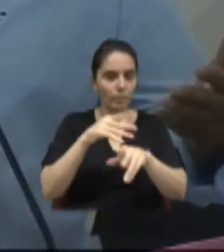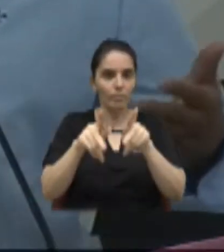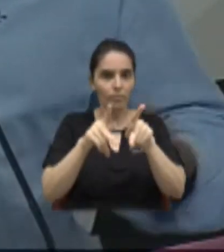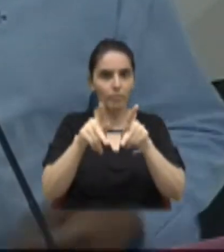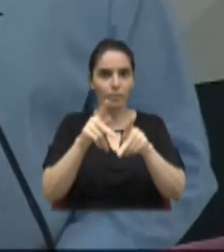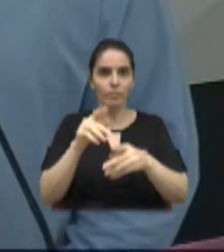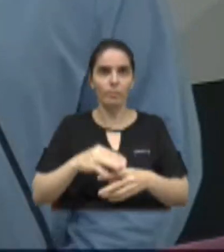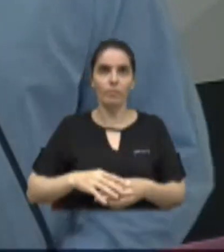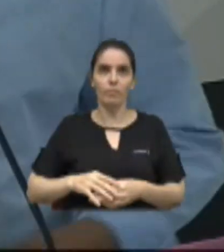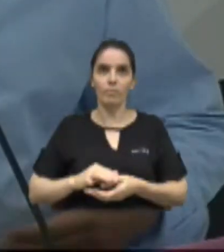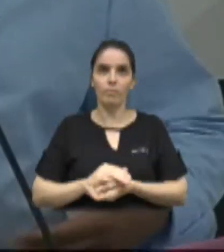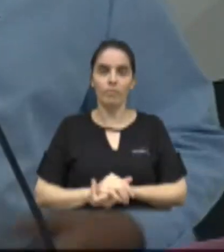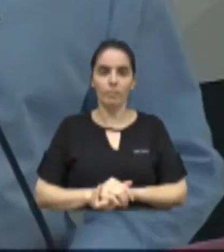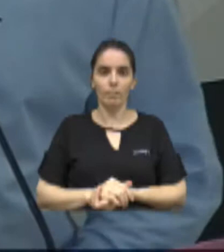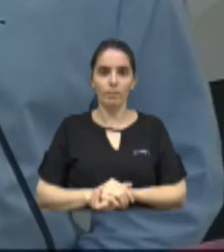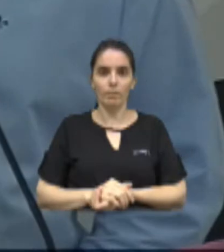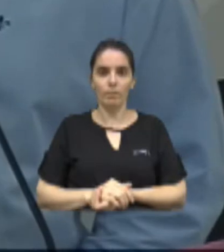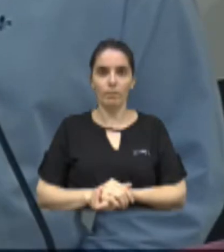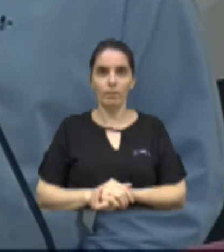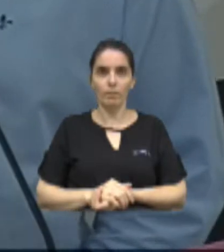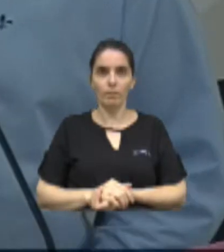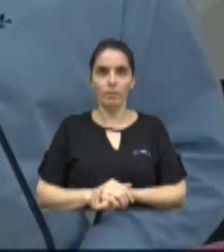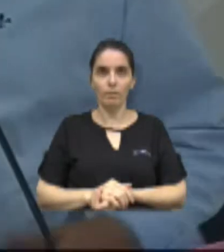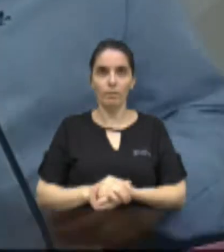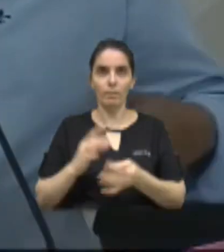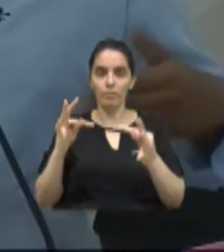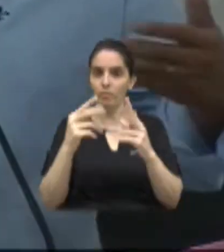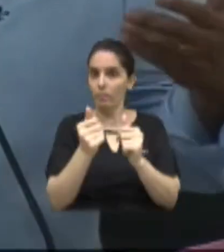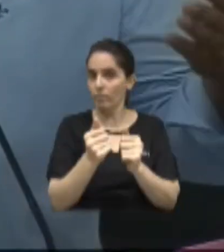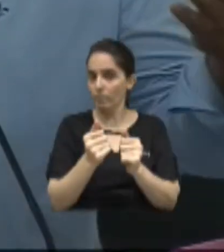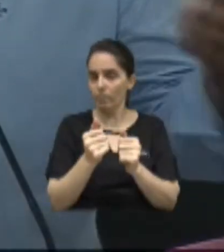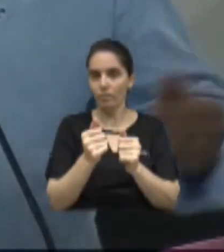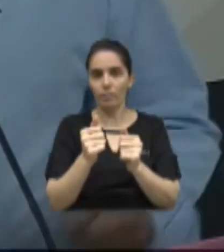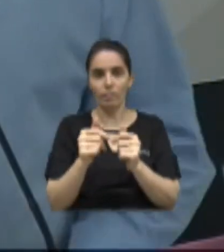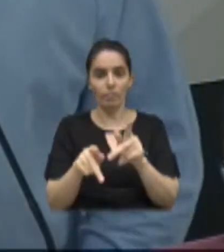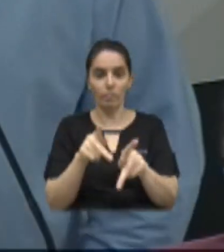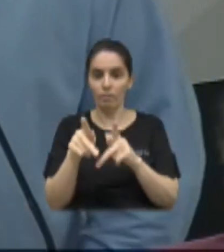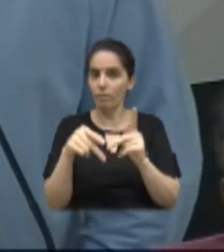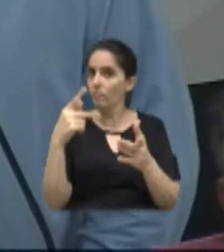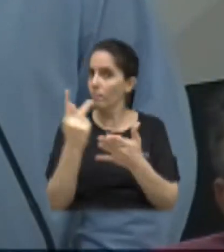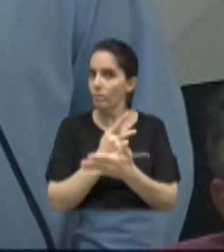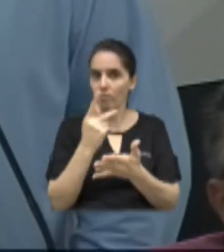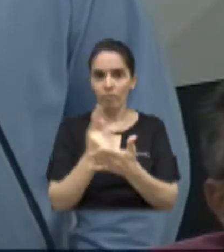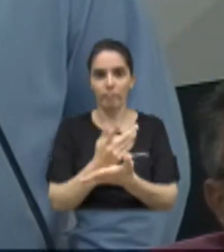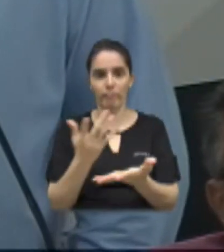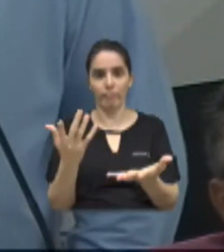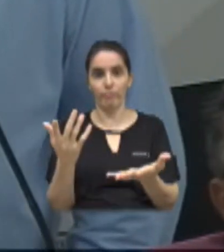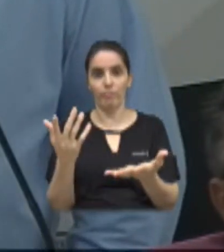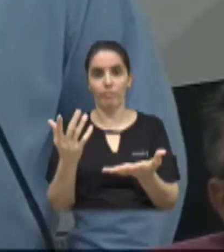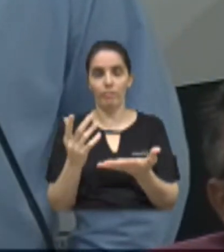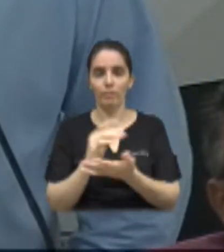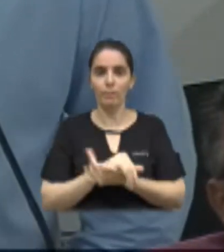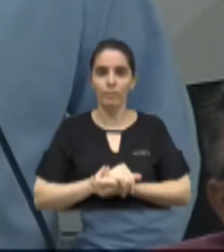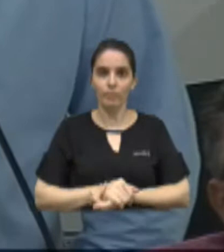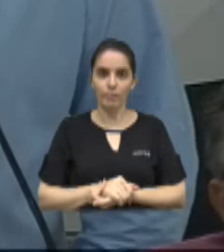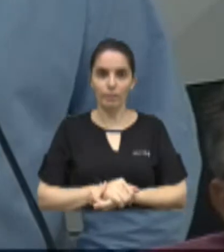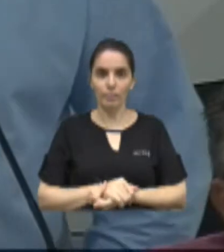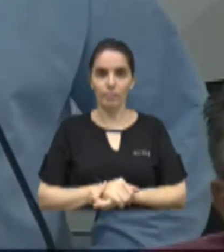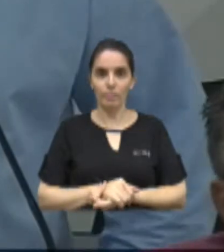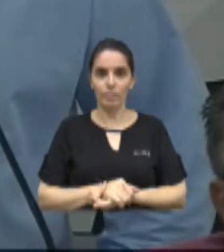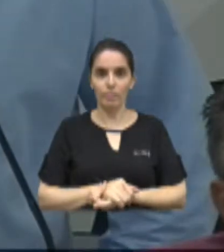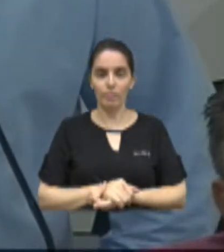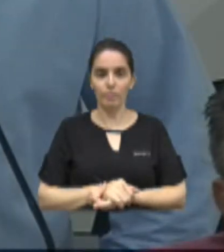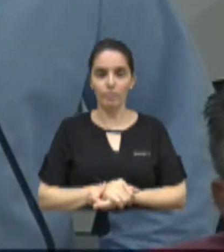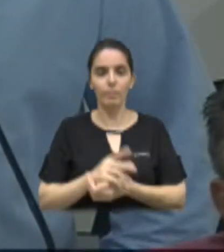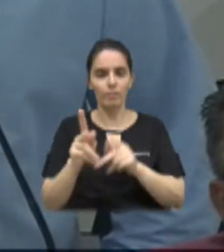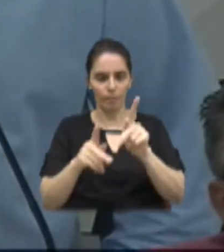tudo onera a população, tudo onera... Não é meu tempo não, né? Tudo onera a população, tudo onera. Pô, vamos ter mais carinho para